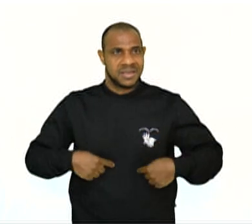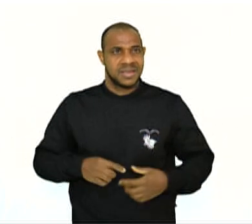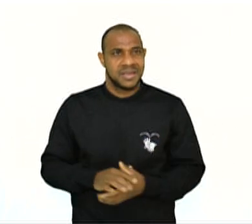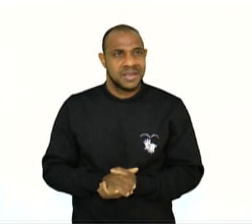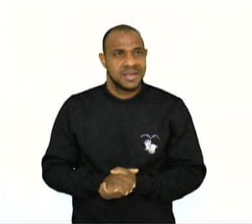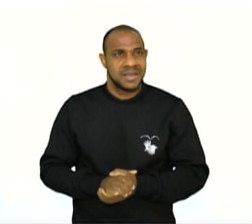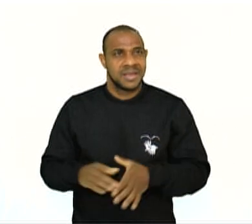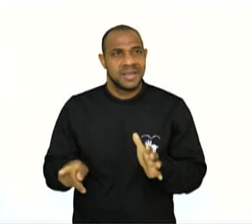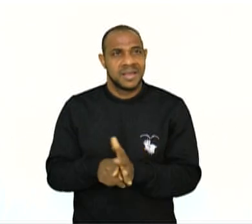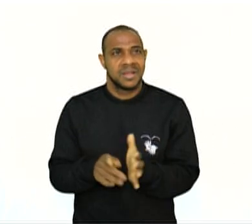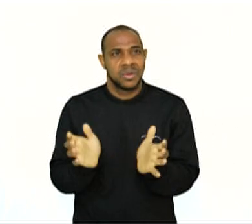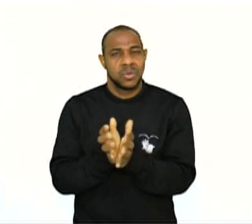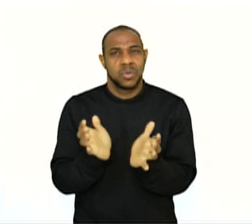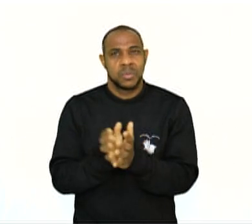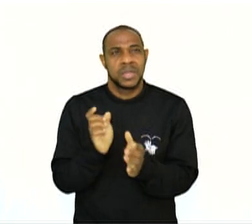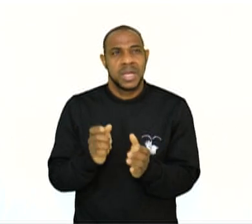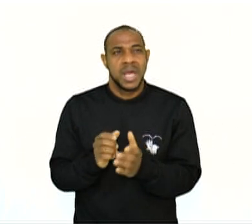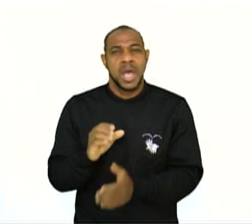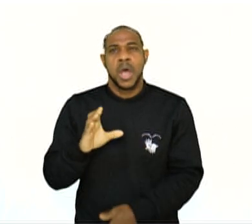do Partido Comunista.